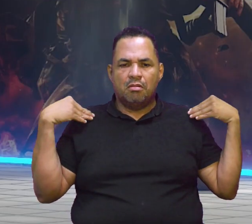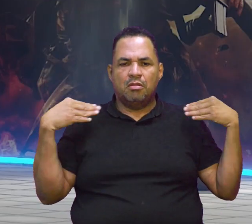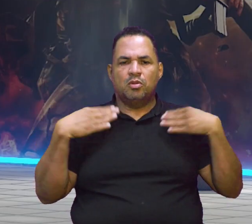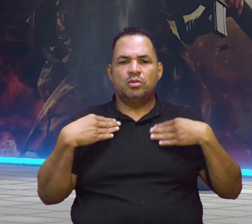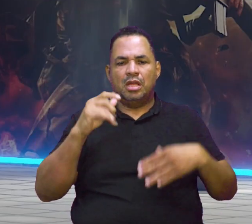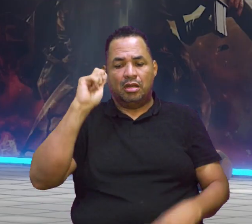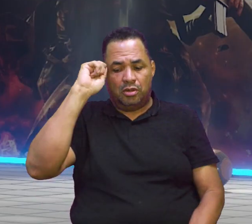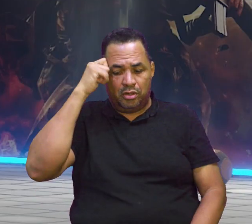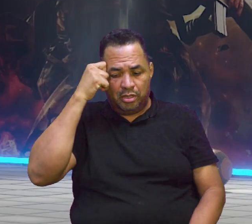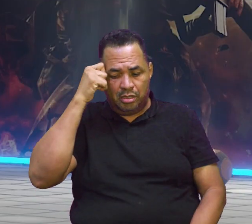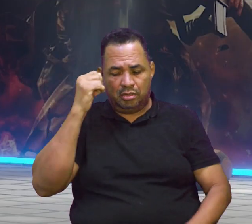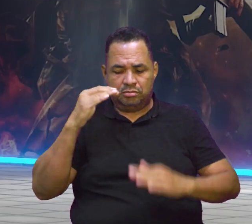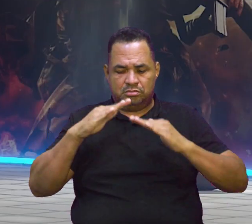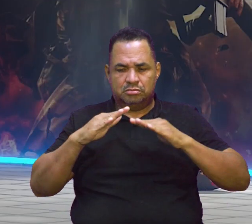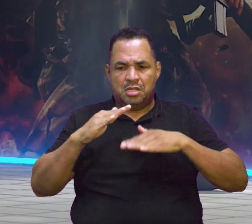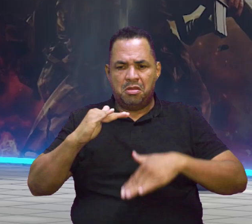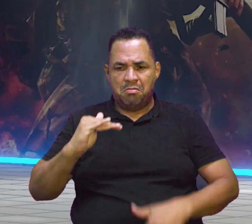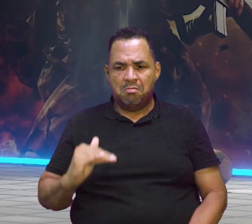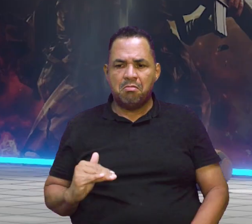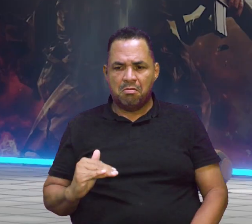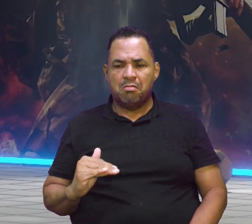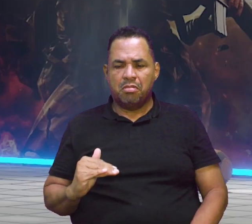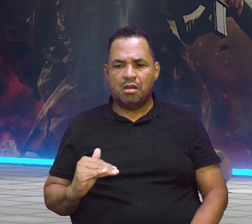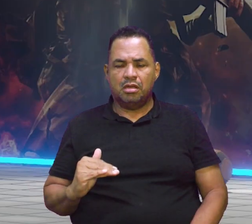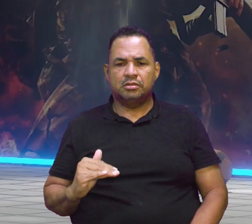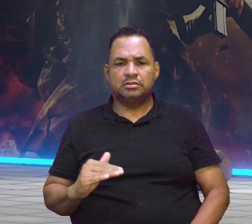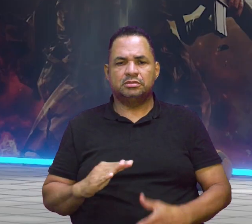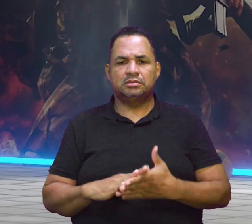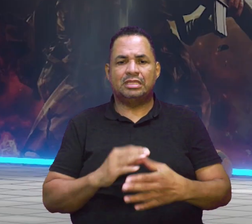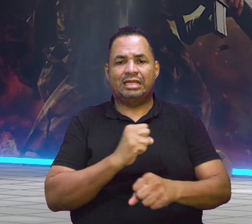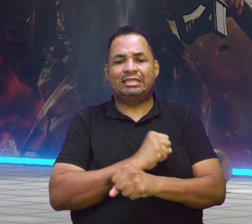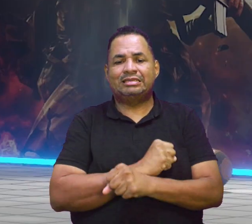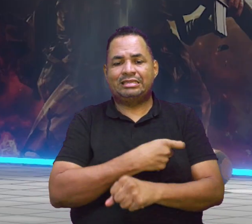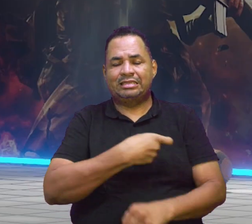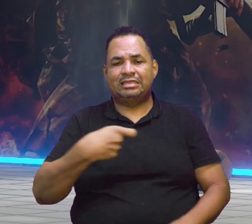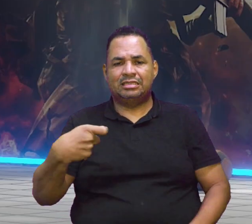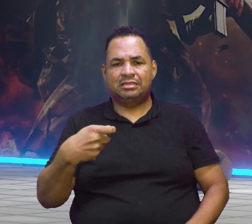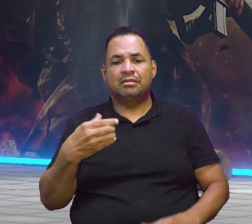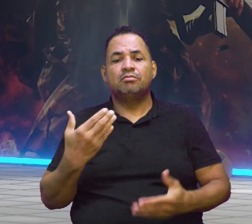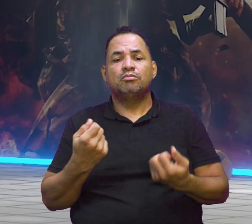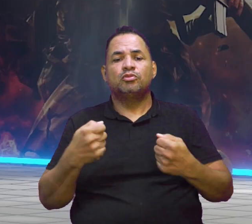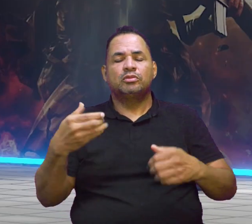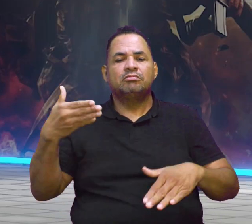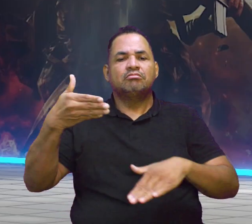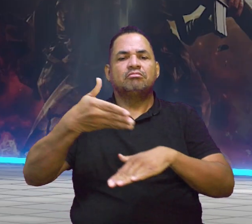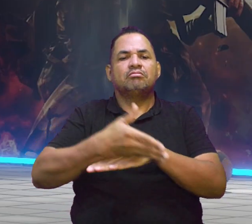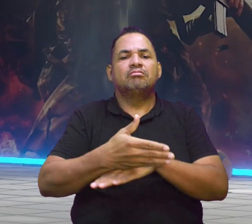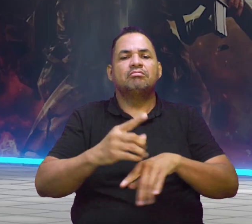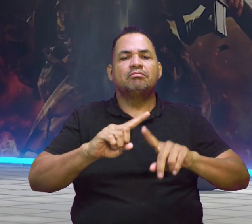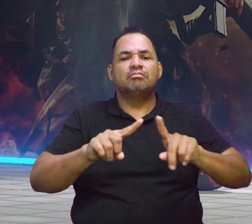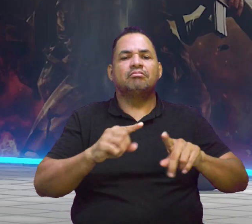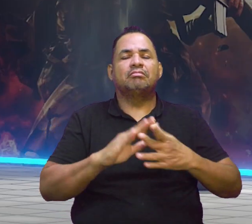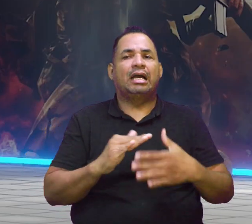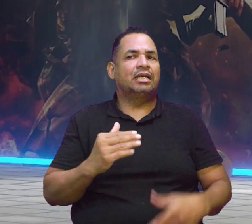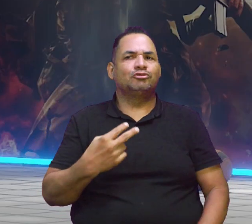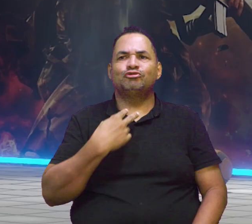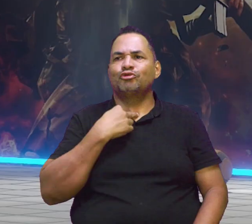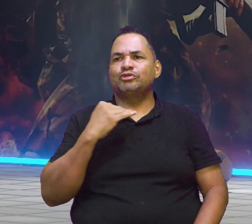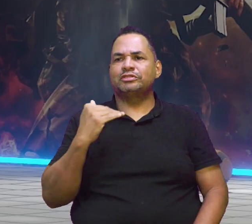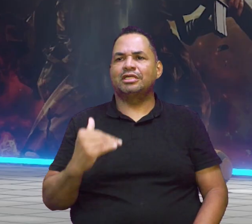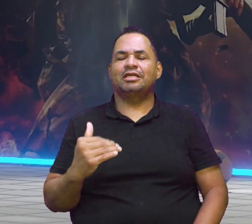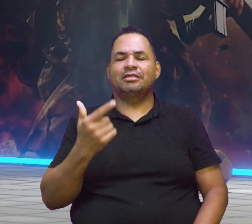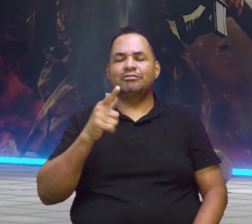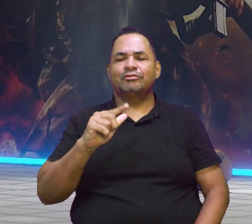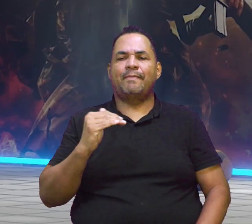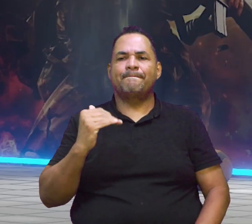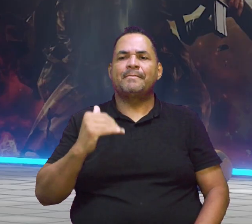ou seja, na Marinha, o ex-escravo, ele podia entrar. Só que ele não vai subir de patente, ele sempre vai